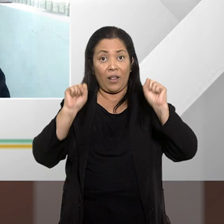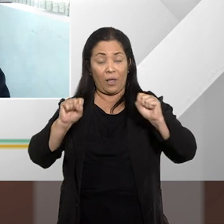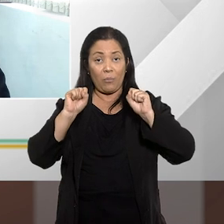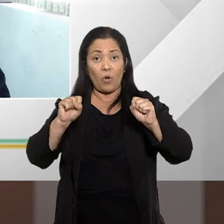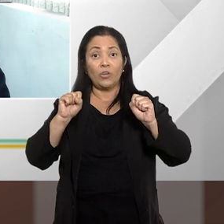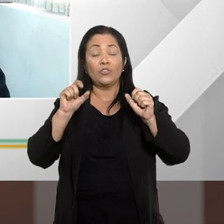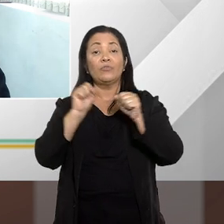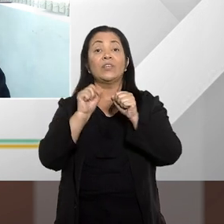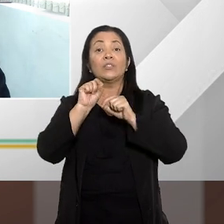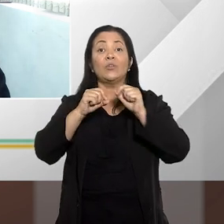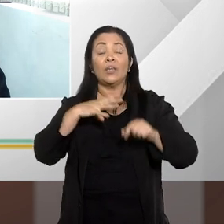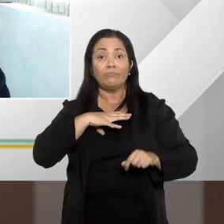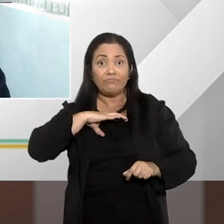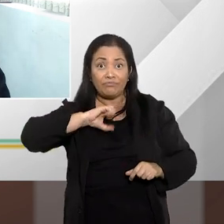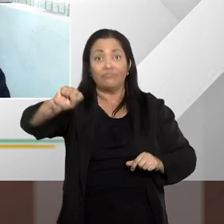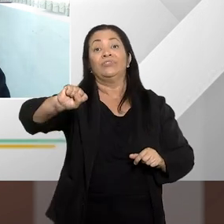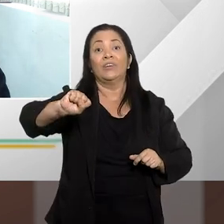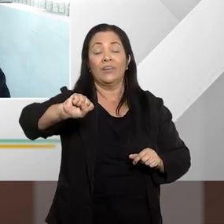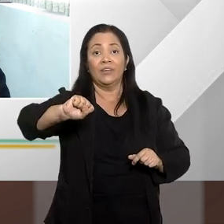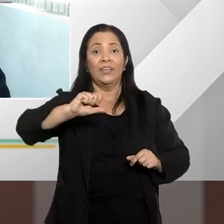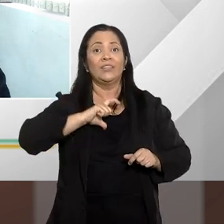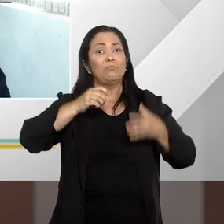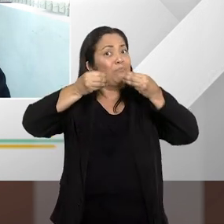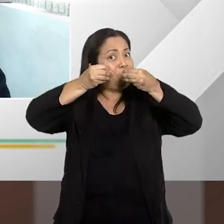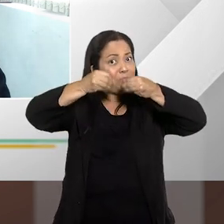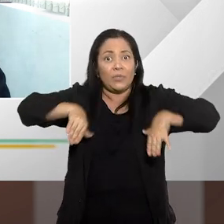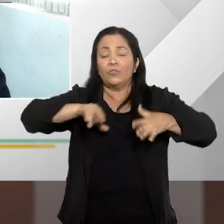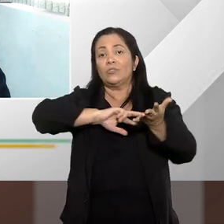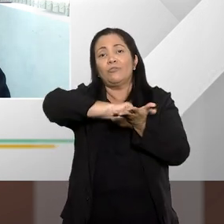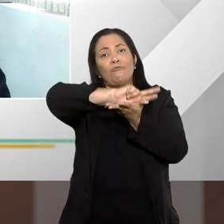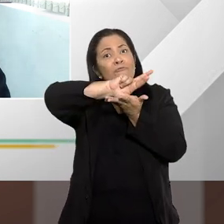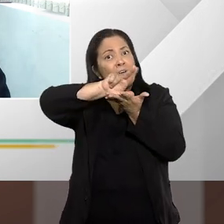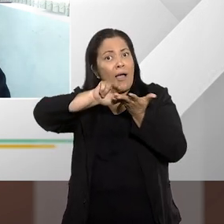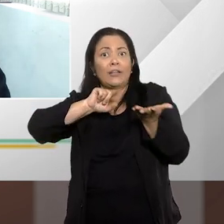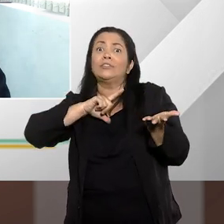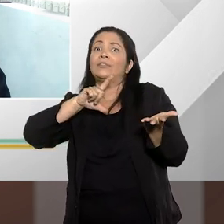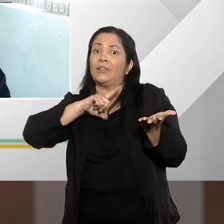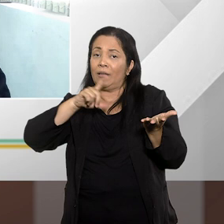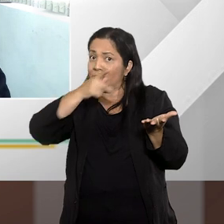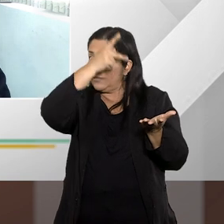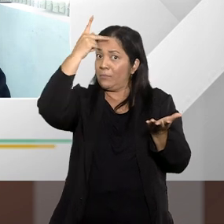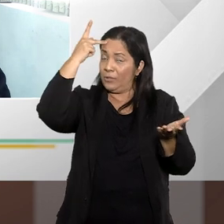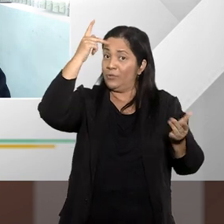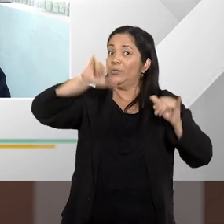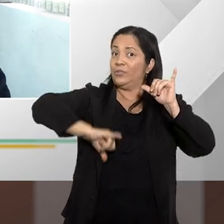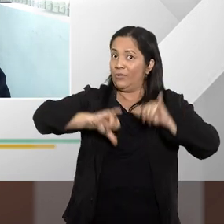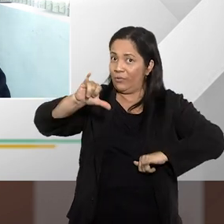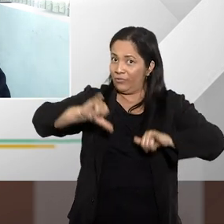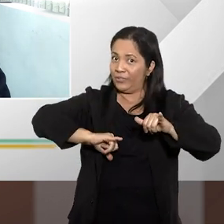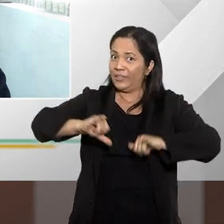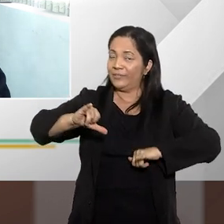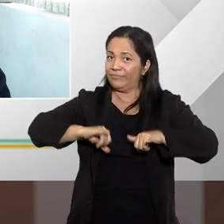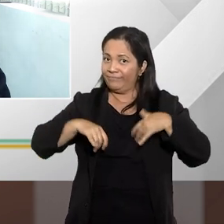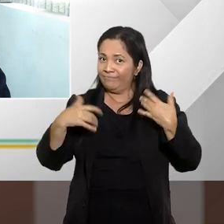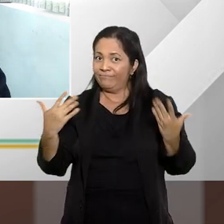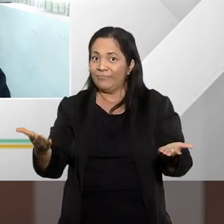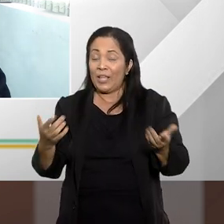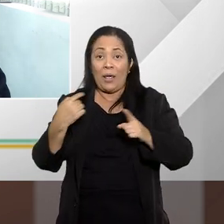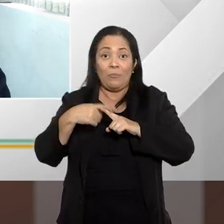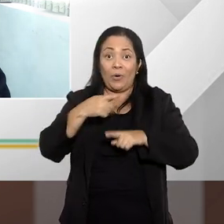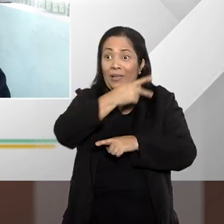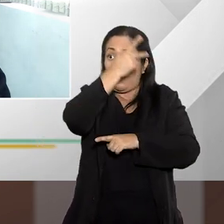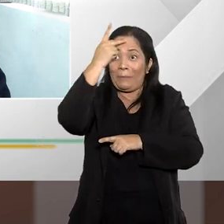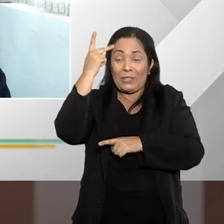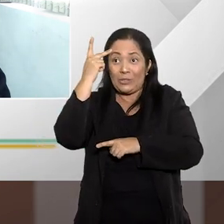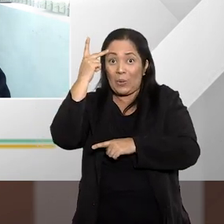aspas. Então, são vários os danos ocasionados para a população LGBTQIA+, que não se sente encaixada em nenhum